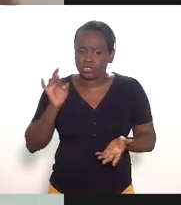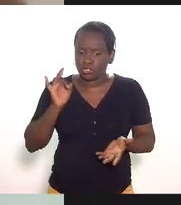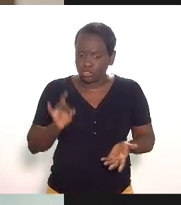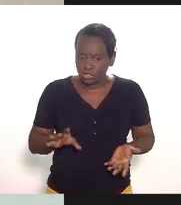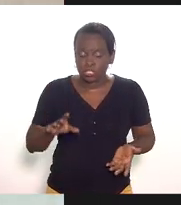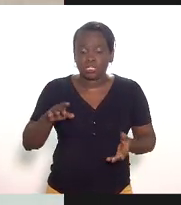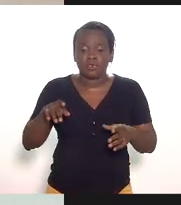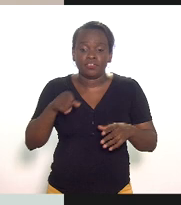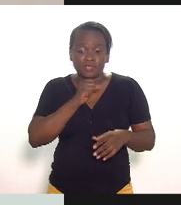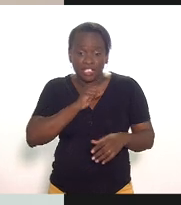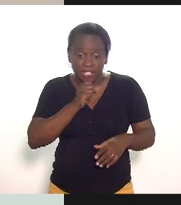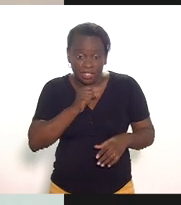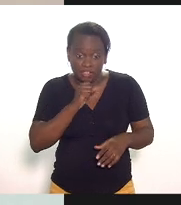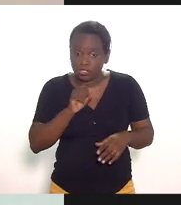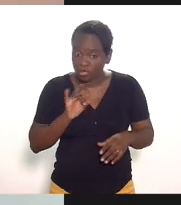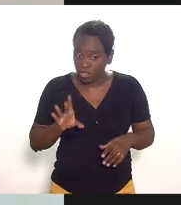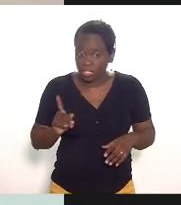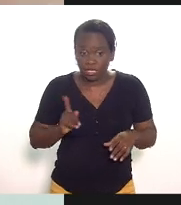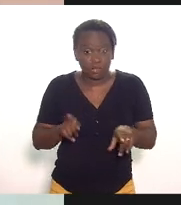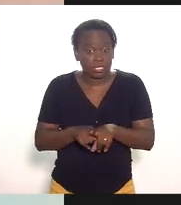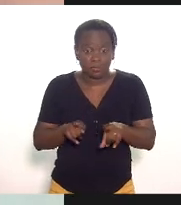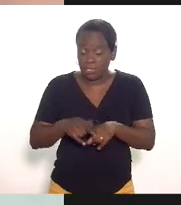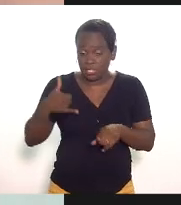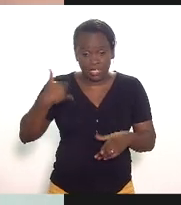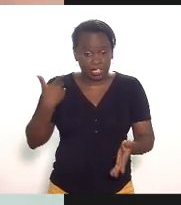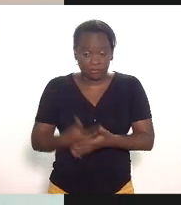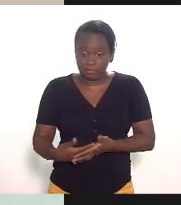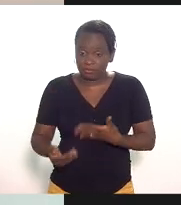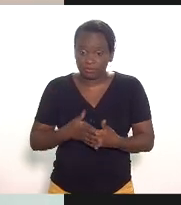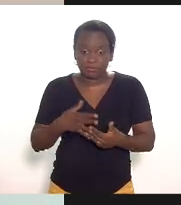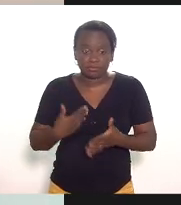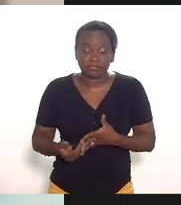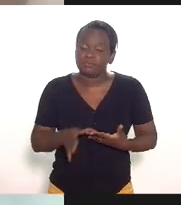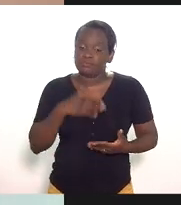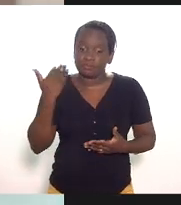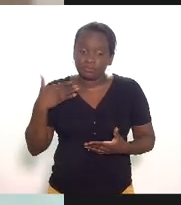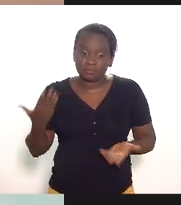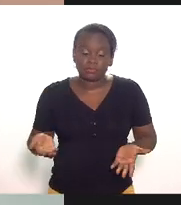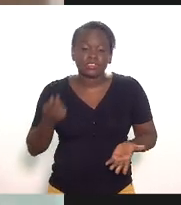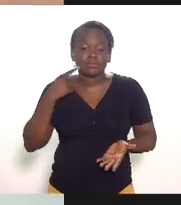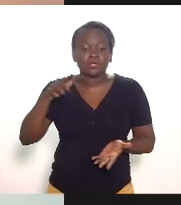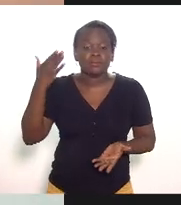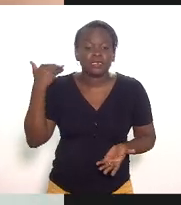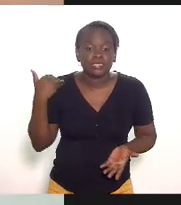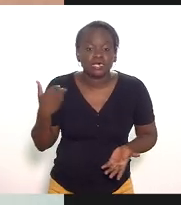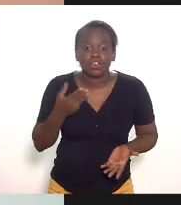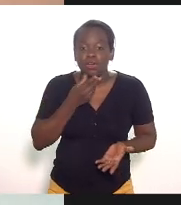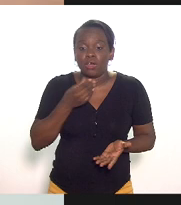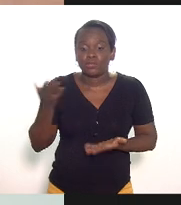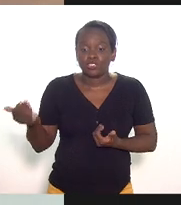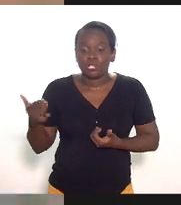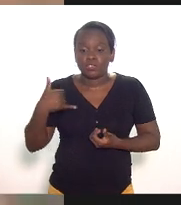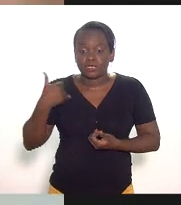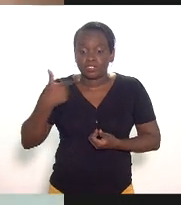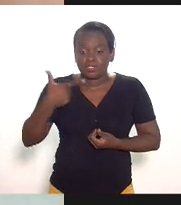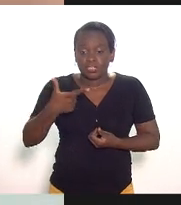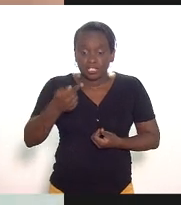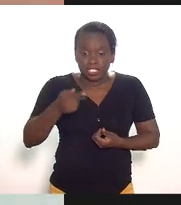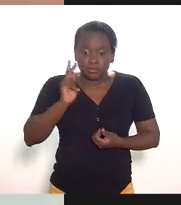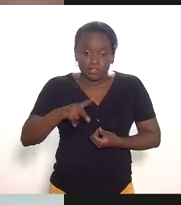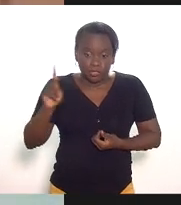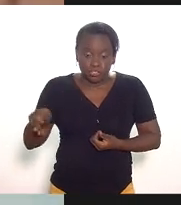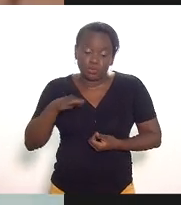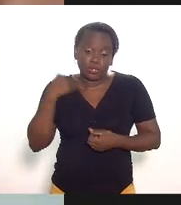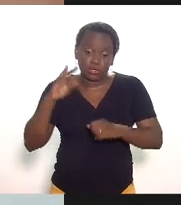os idosos que estão morrendo, né, Tia Ju? Está morrendo de todas as idades. Semana passada, um jovem de 27 anos, professor, morreu